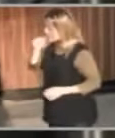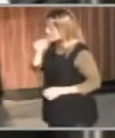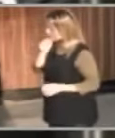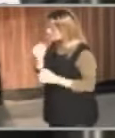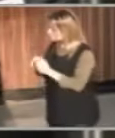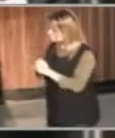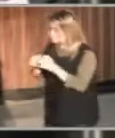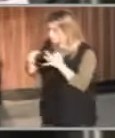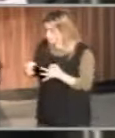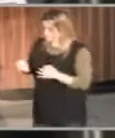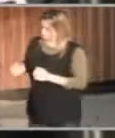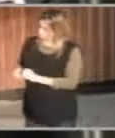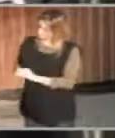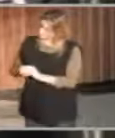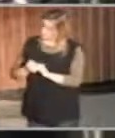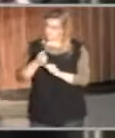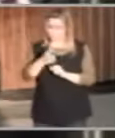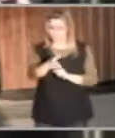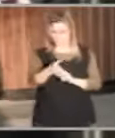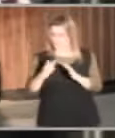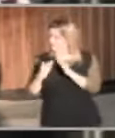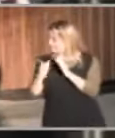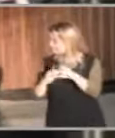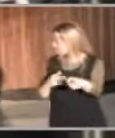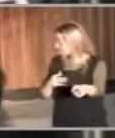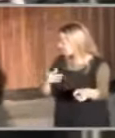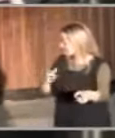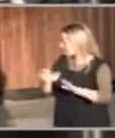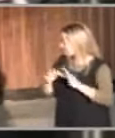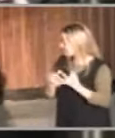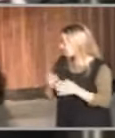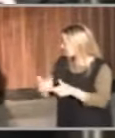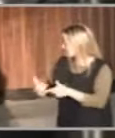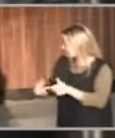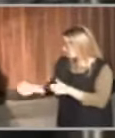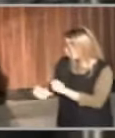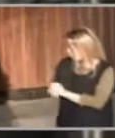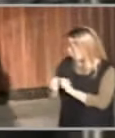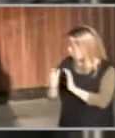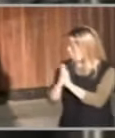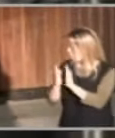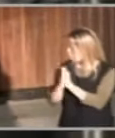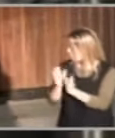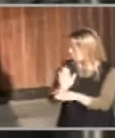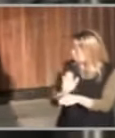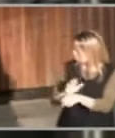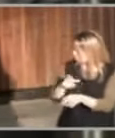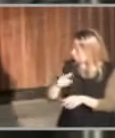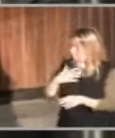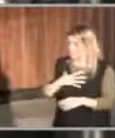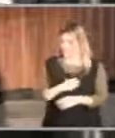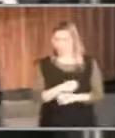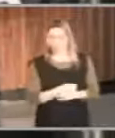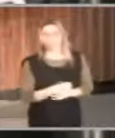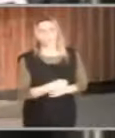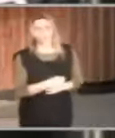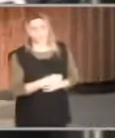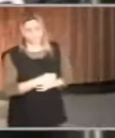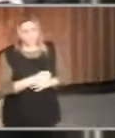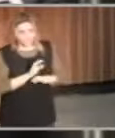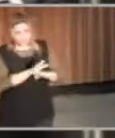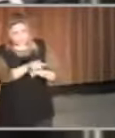quando é que eles vão aprender a dispor do seu tempo para o senhor porque a gente está ensinando para eles algo diferente